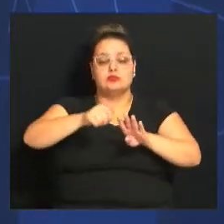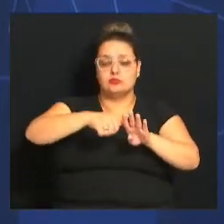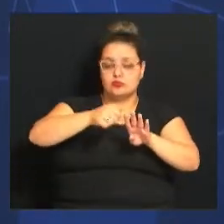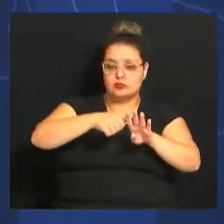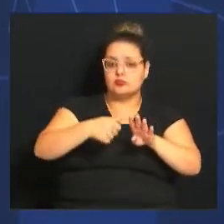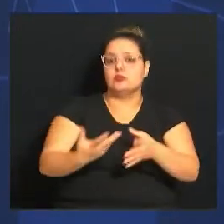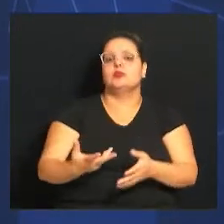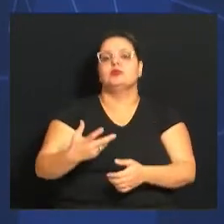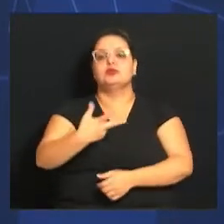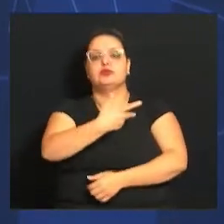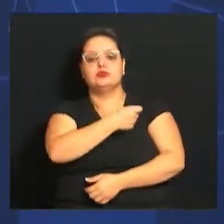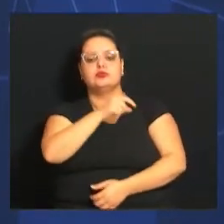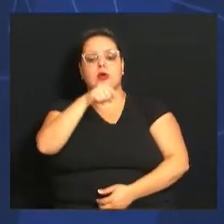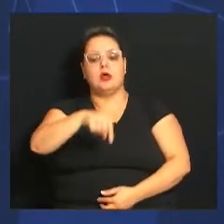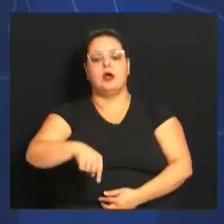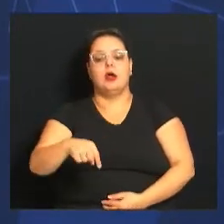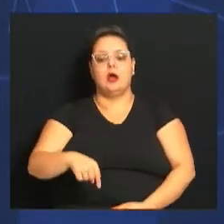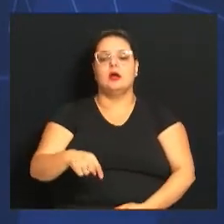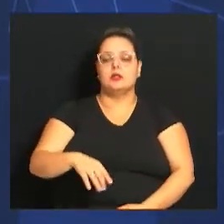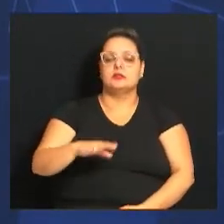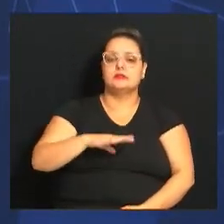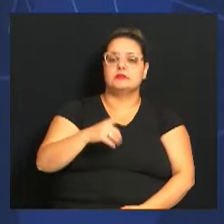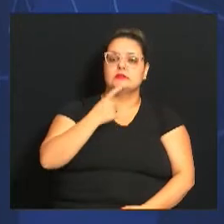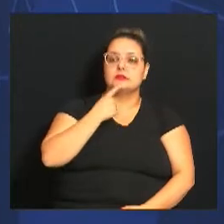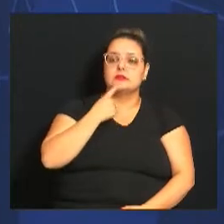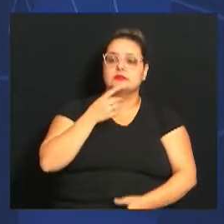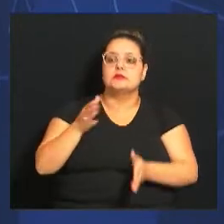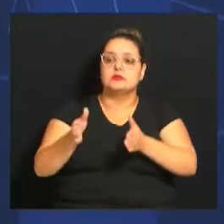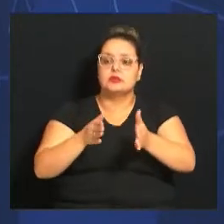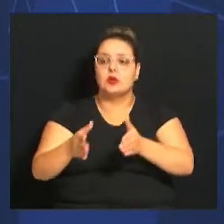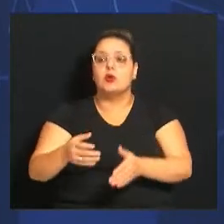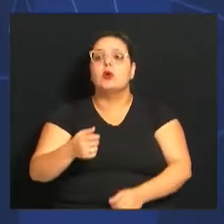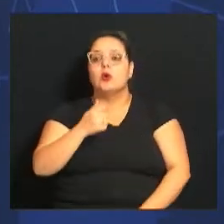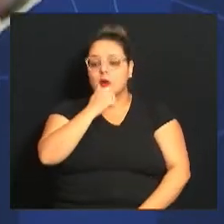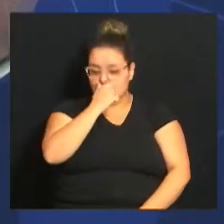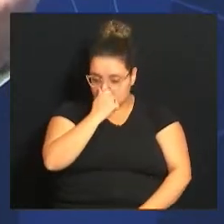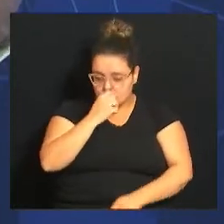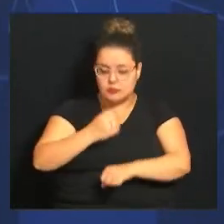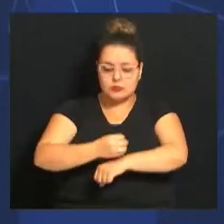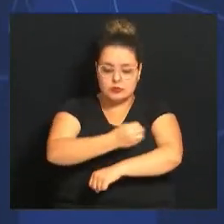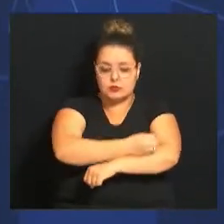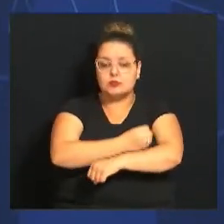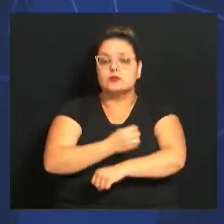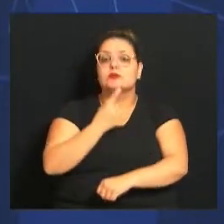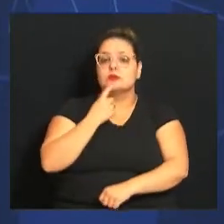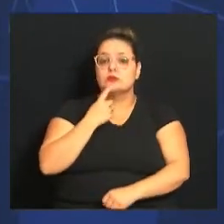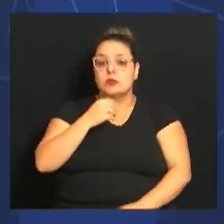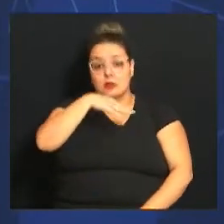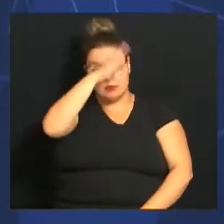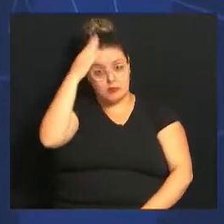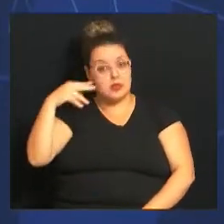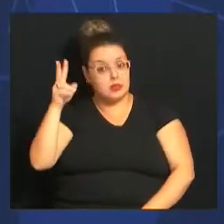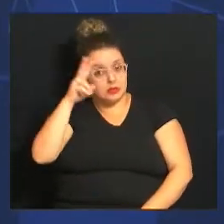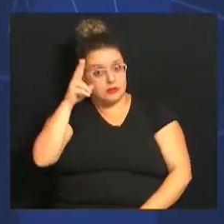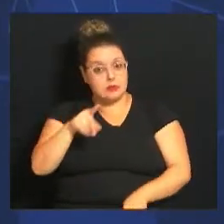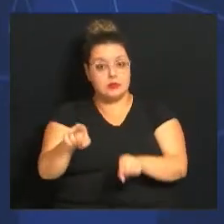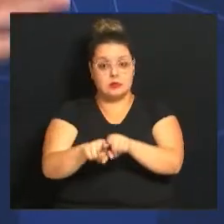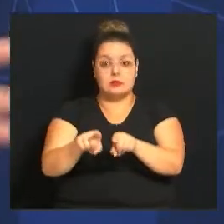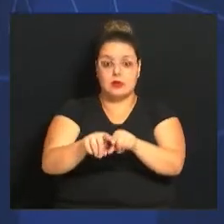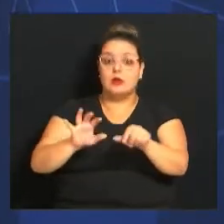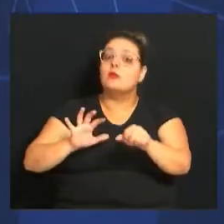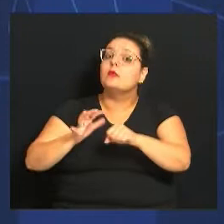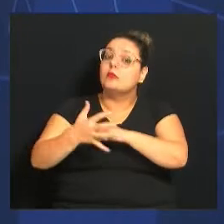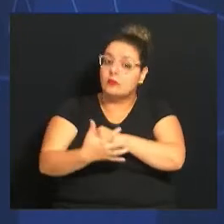vacinação aqui no município, neste momento contra a gripe, sarampo. A Mari lembrou agora também contra a Covid-19,